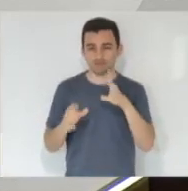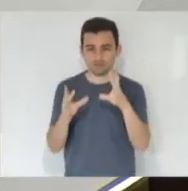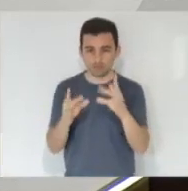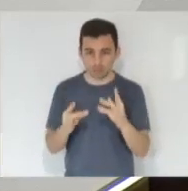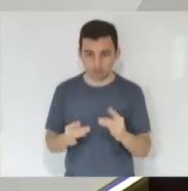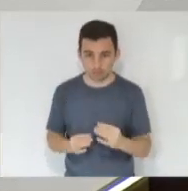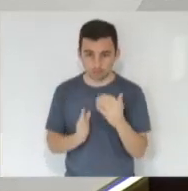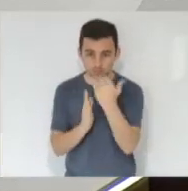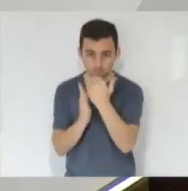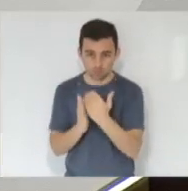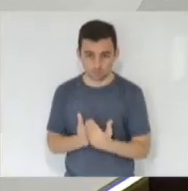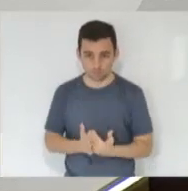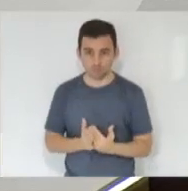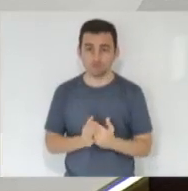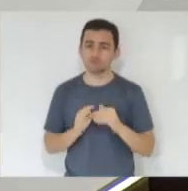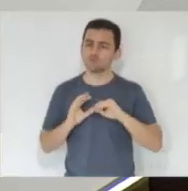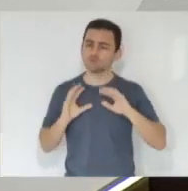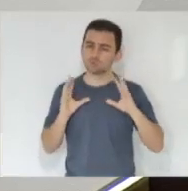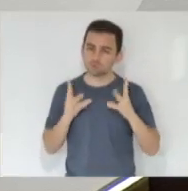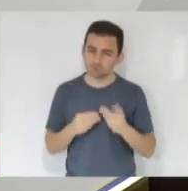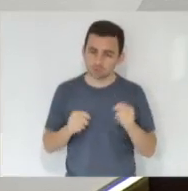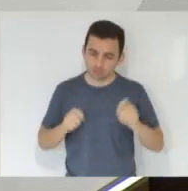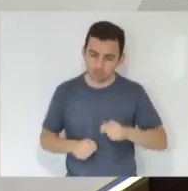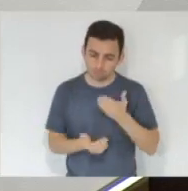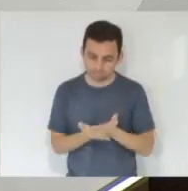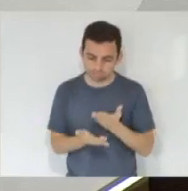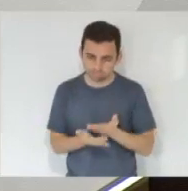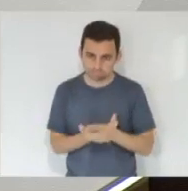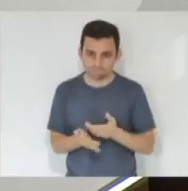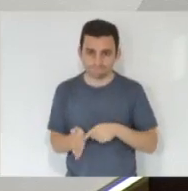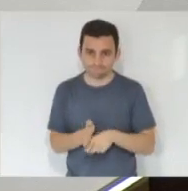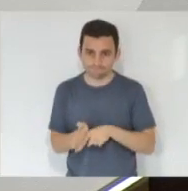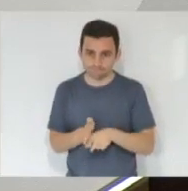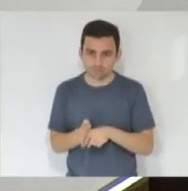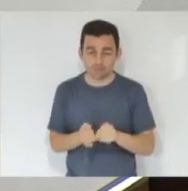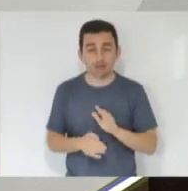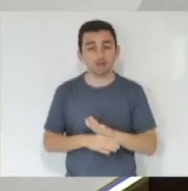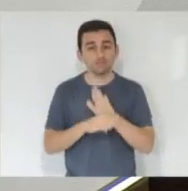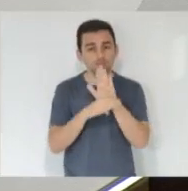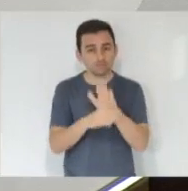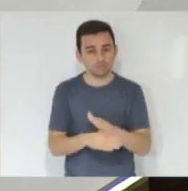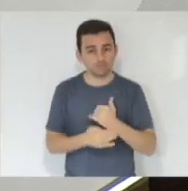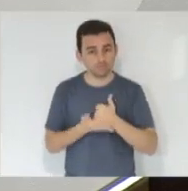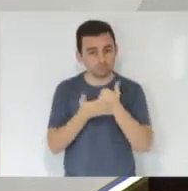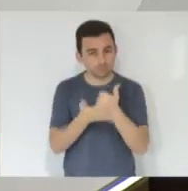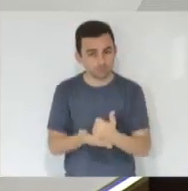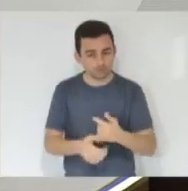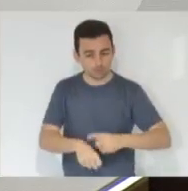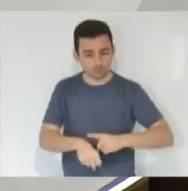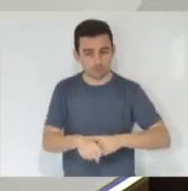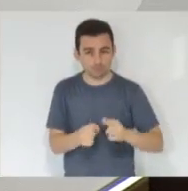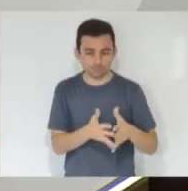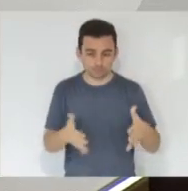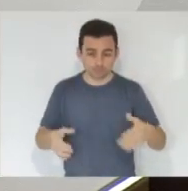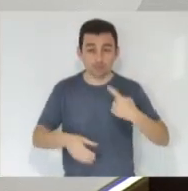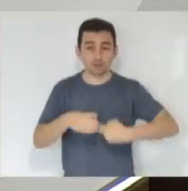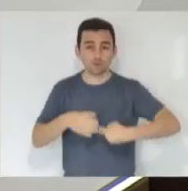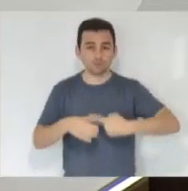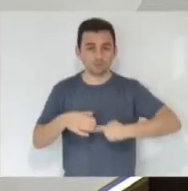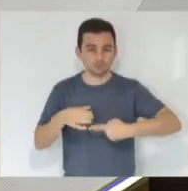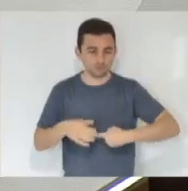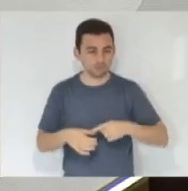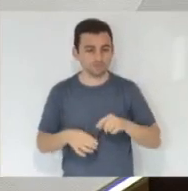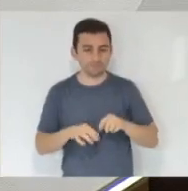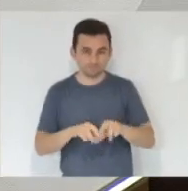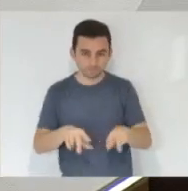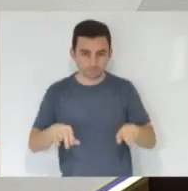programa, todos poderemos estudá-los e contribuir em seu devido tempo nas comissões, de maneira que